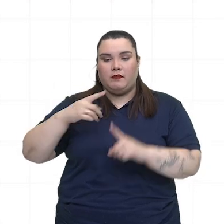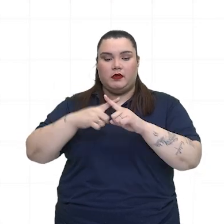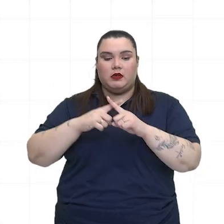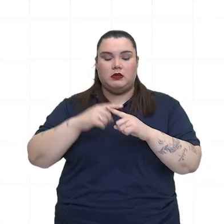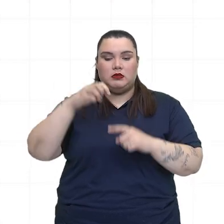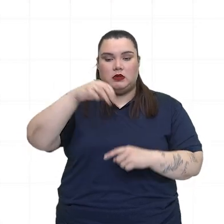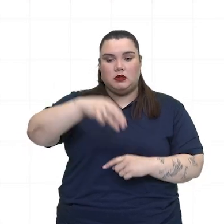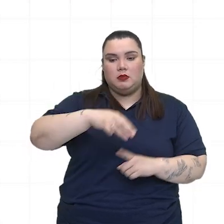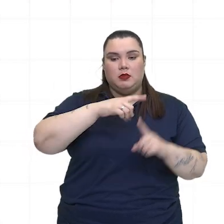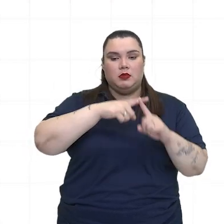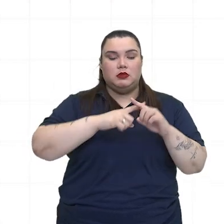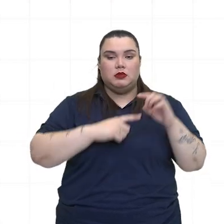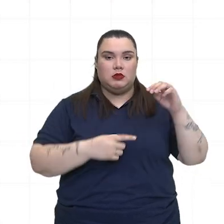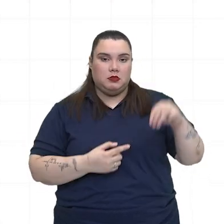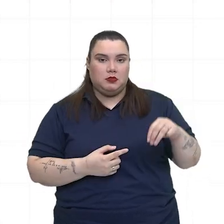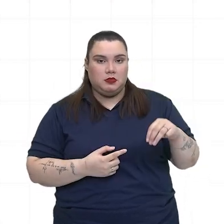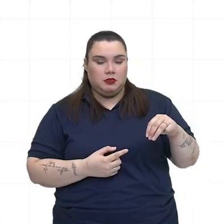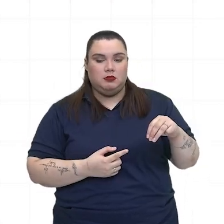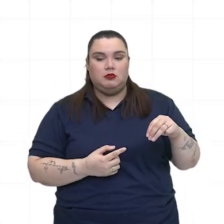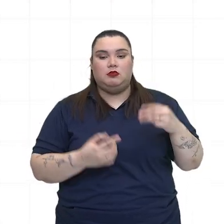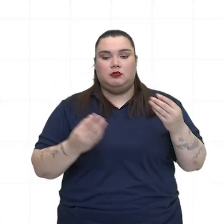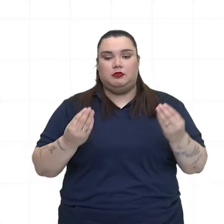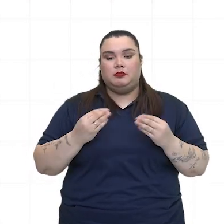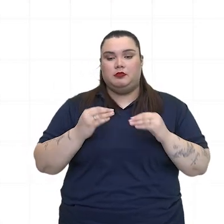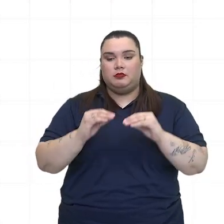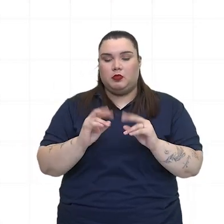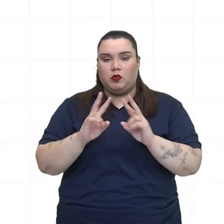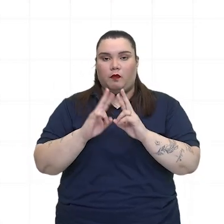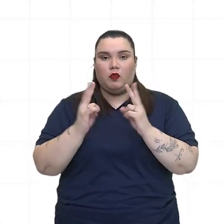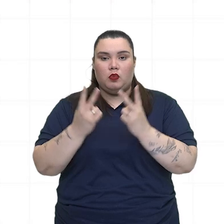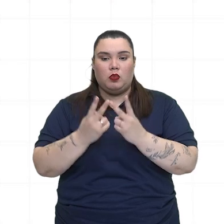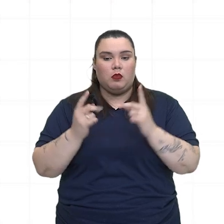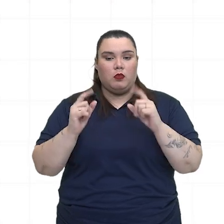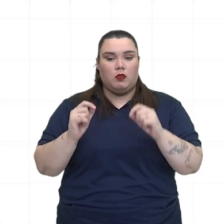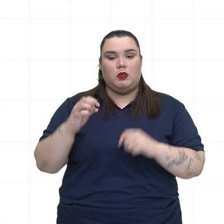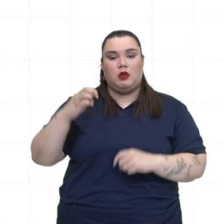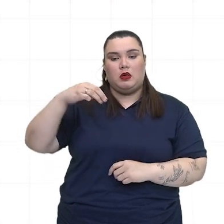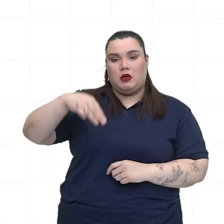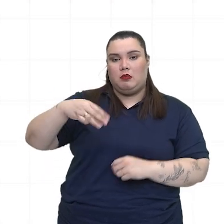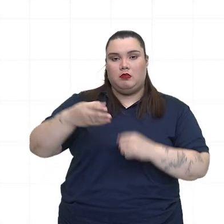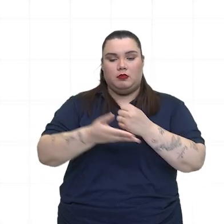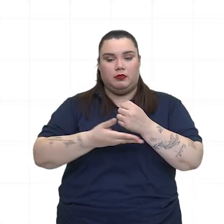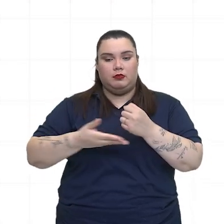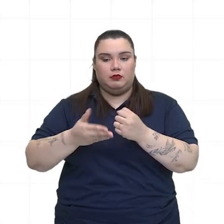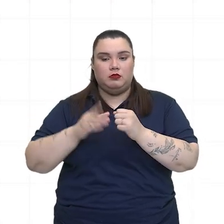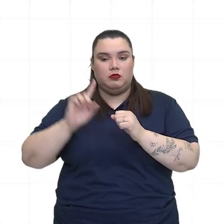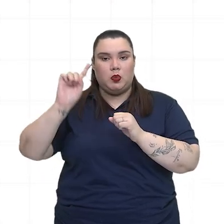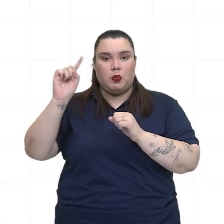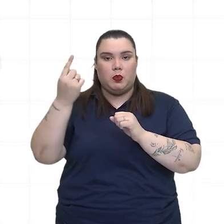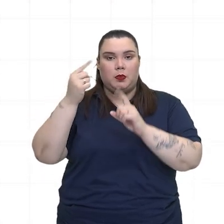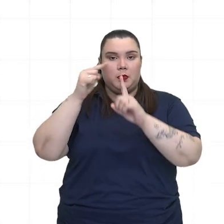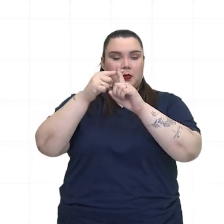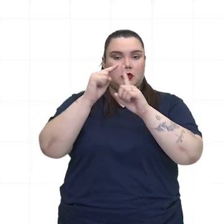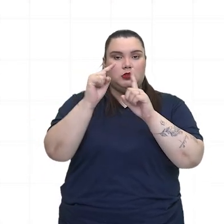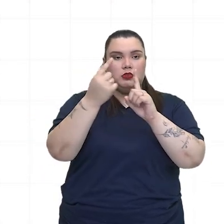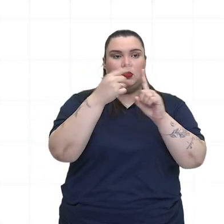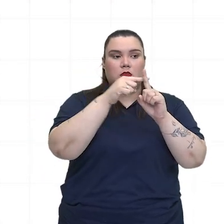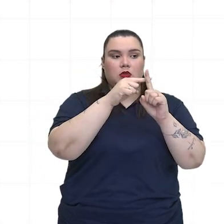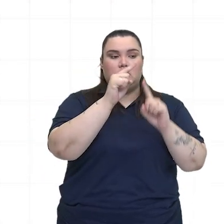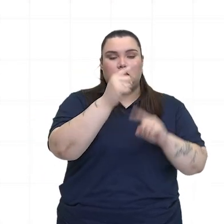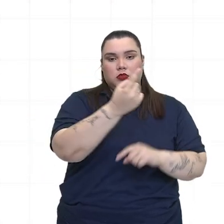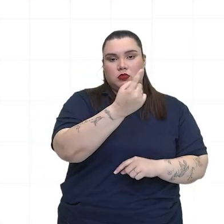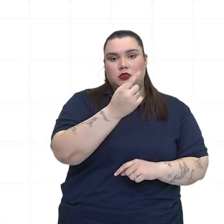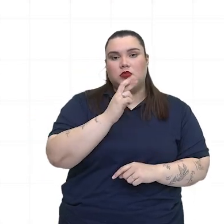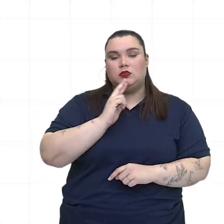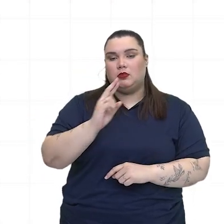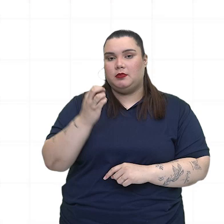que multiplica m que multiplica m. E o volume seria o quê? Repete a base, que é m, somos os expoentes aqui. 1 mais 1,